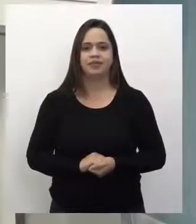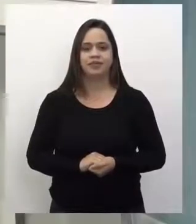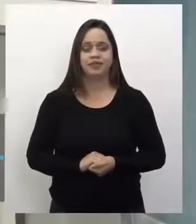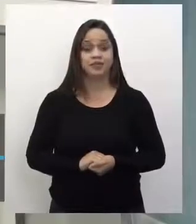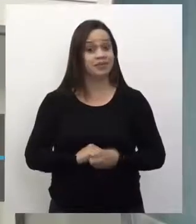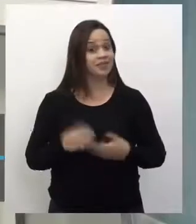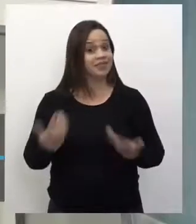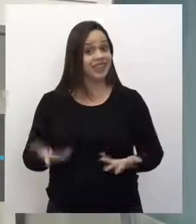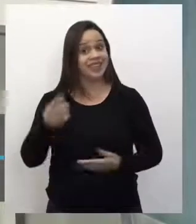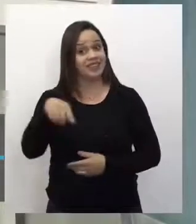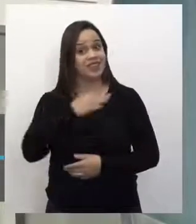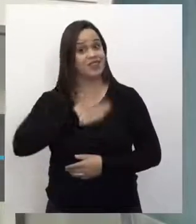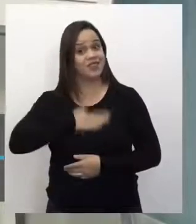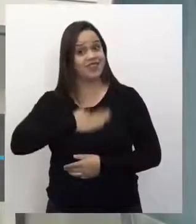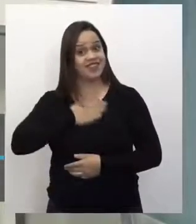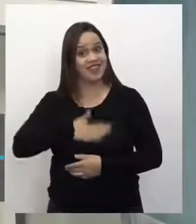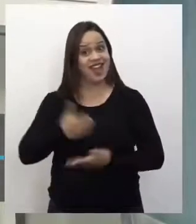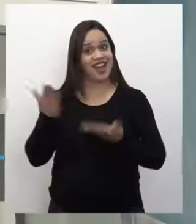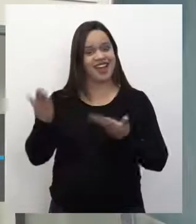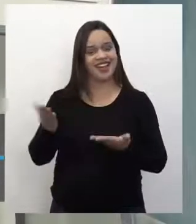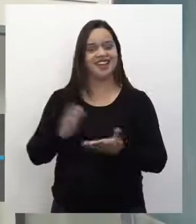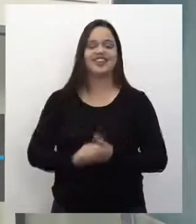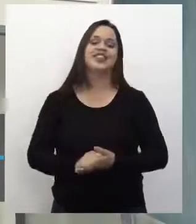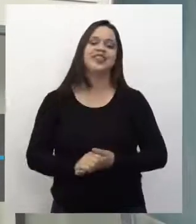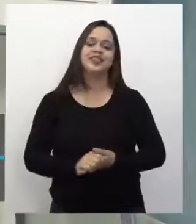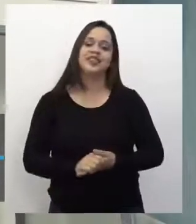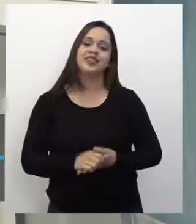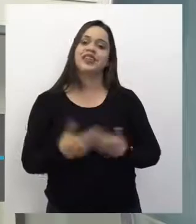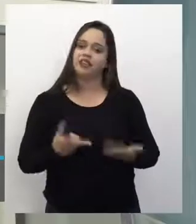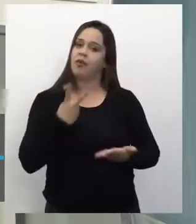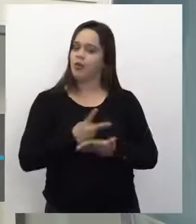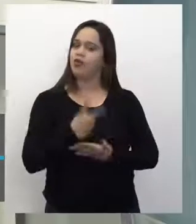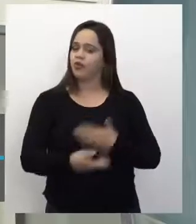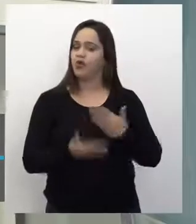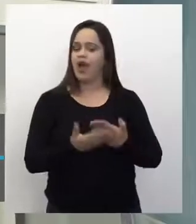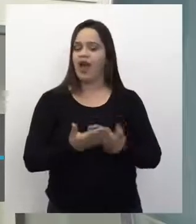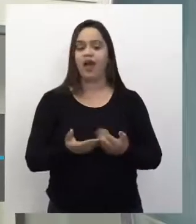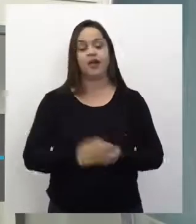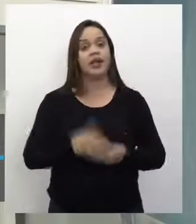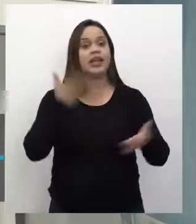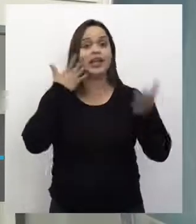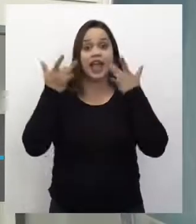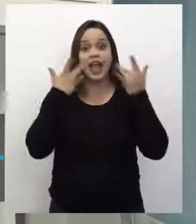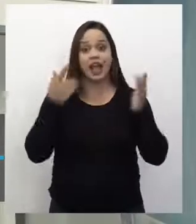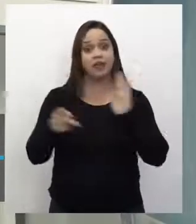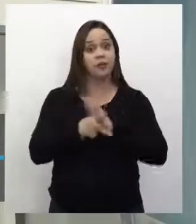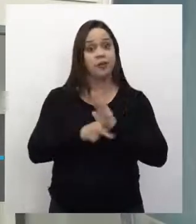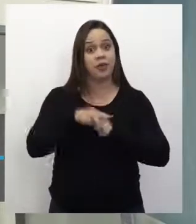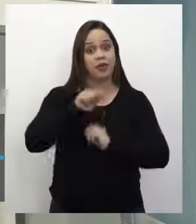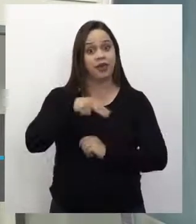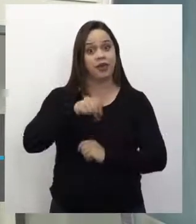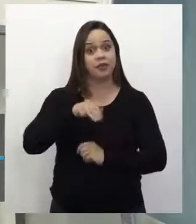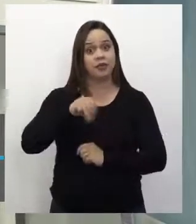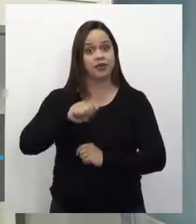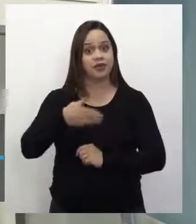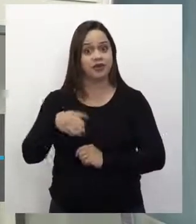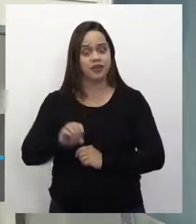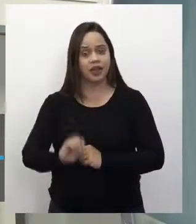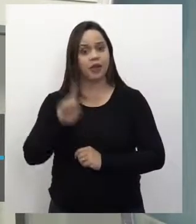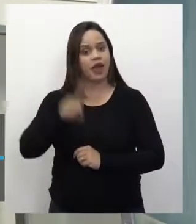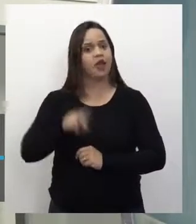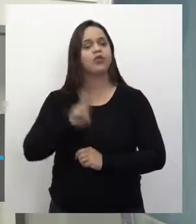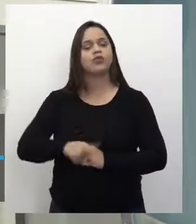E aí, turma, gostaram? Vamos lá, vamos continuar nossa aula. Teatro de animação, turma, é muito utilizado na